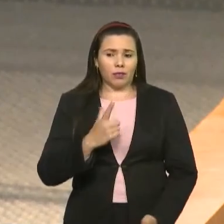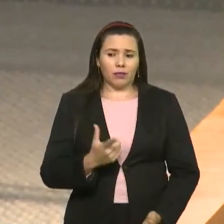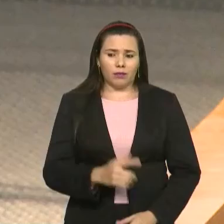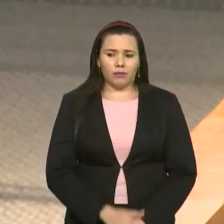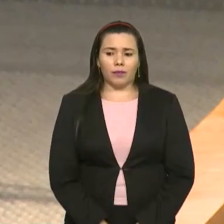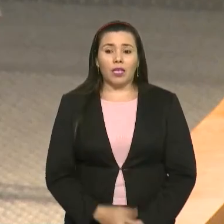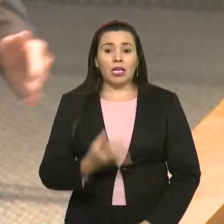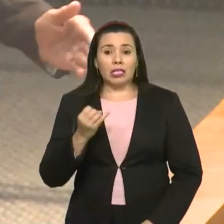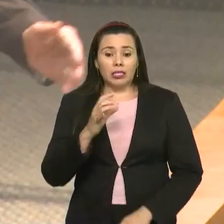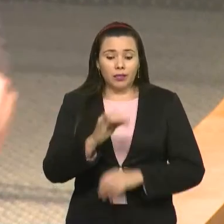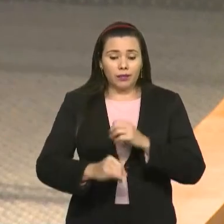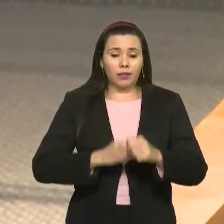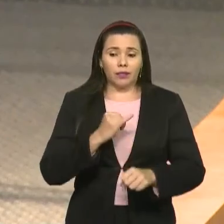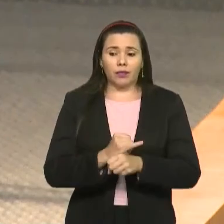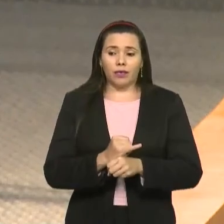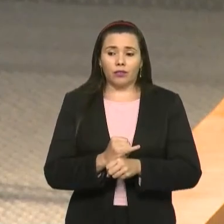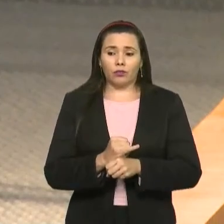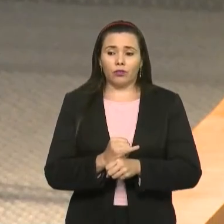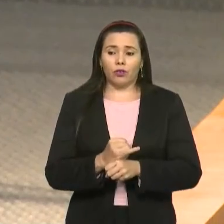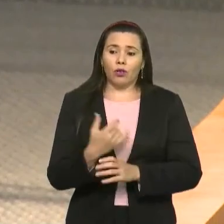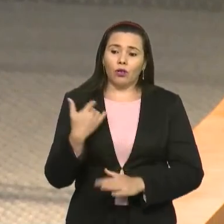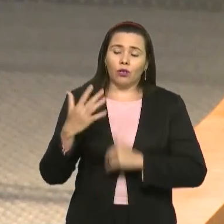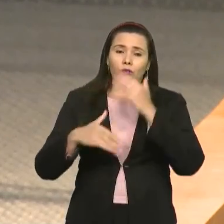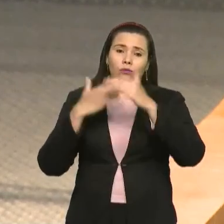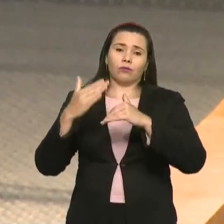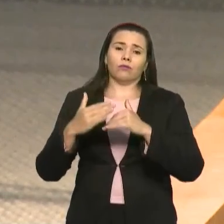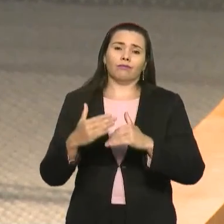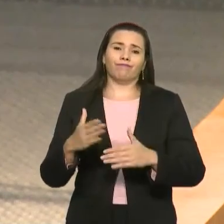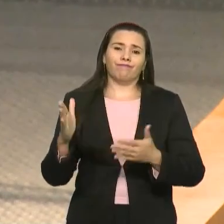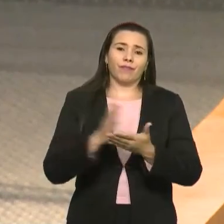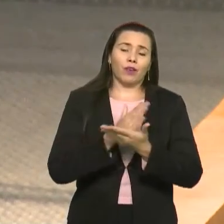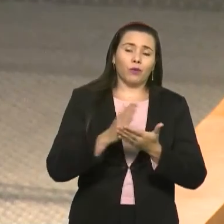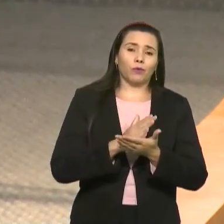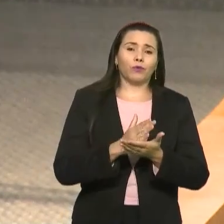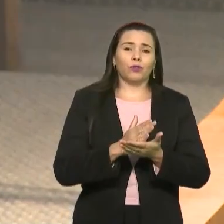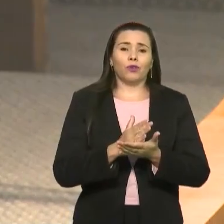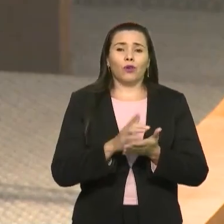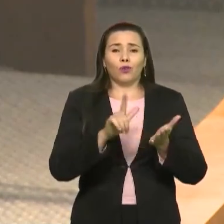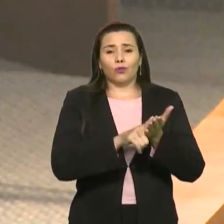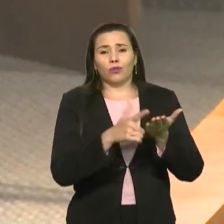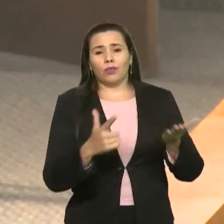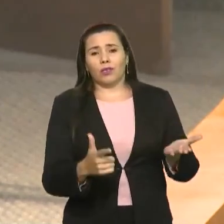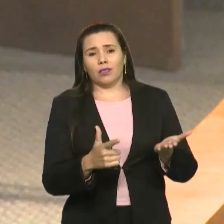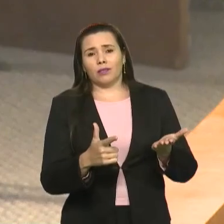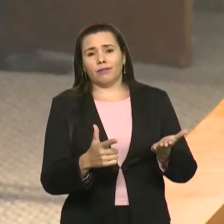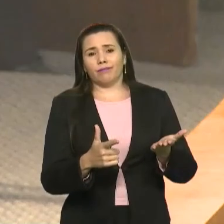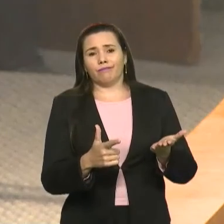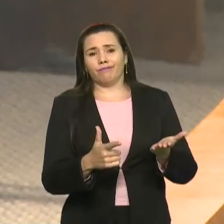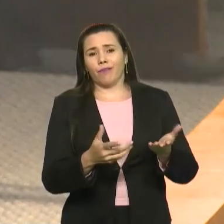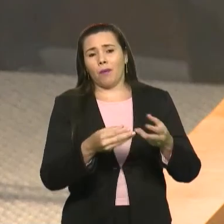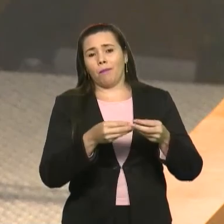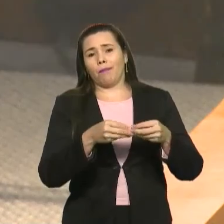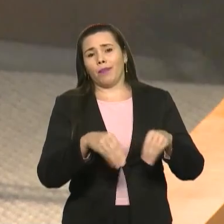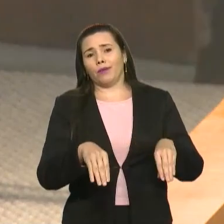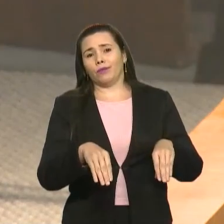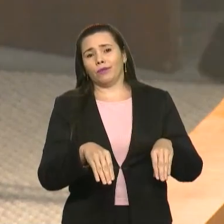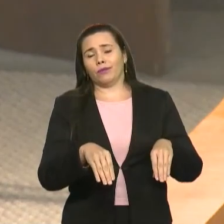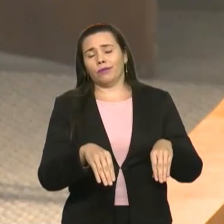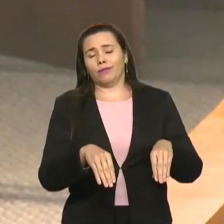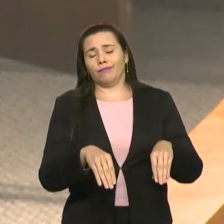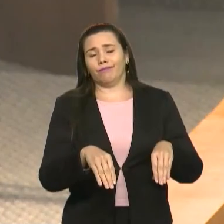internet cresceu, ela levou às cinzas muitos jornais, muitas contribuições a nível nacional, porque a notícia chega mais